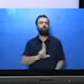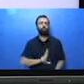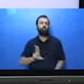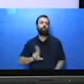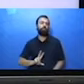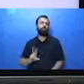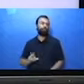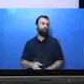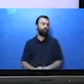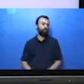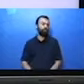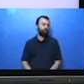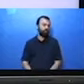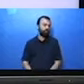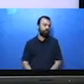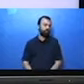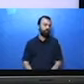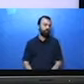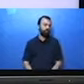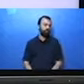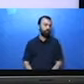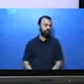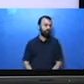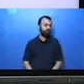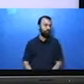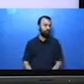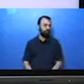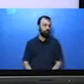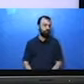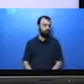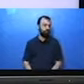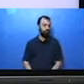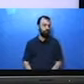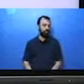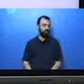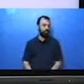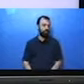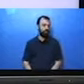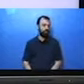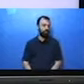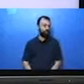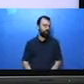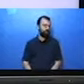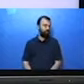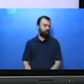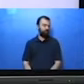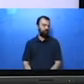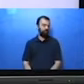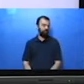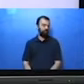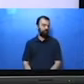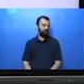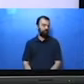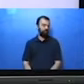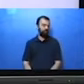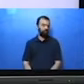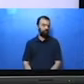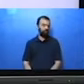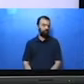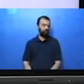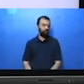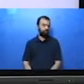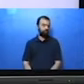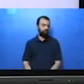O decágono, 10 lados. O unidecágono, 11 lados. O dodecágono, 12